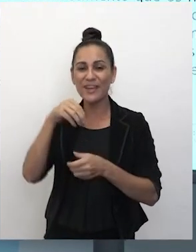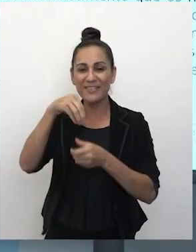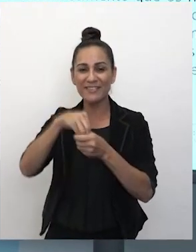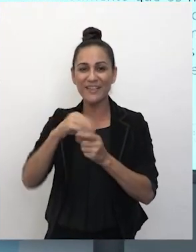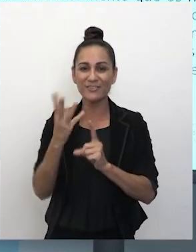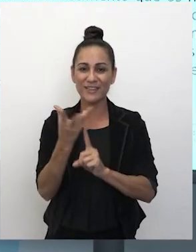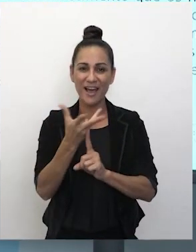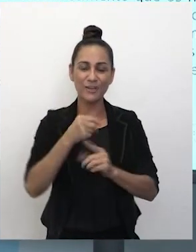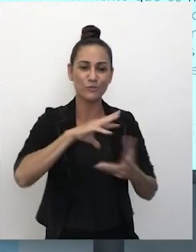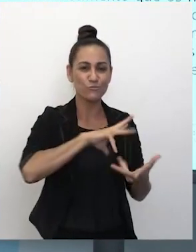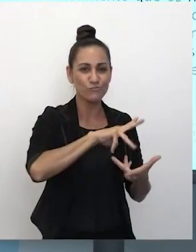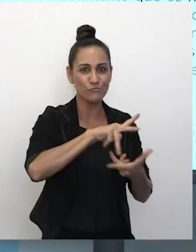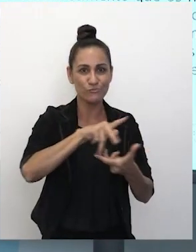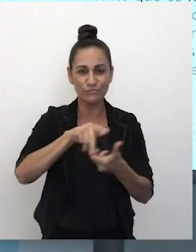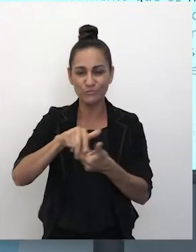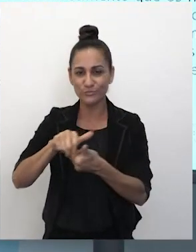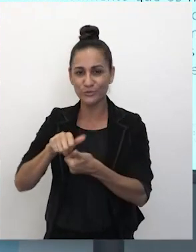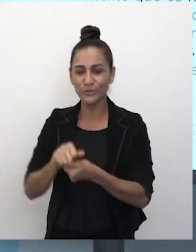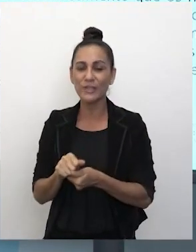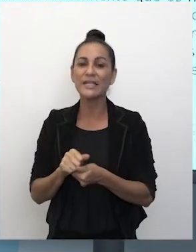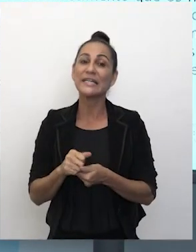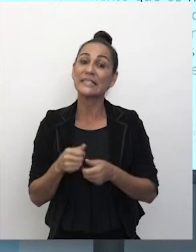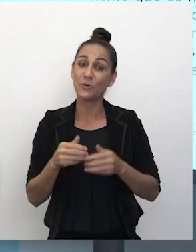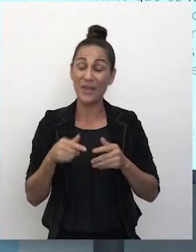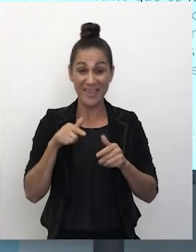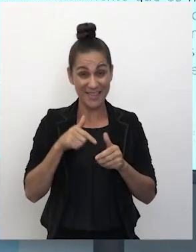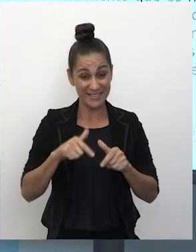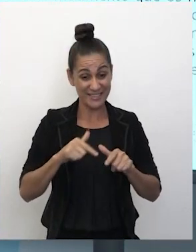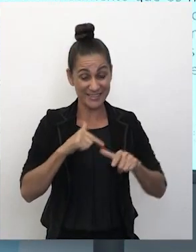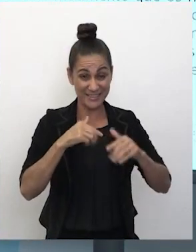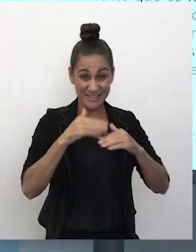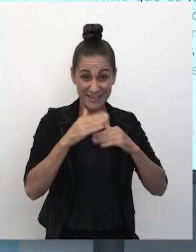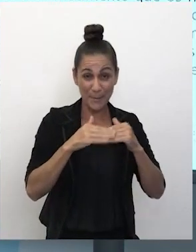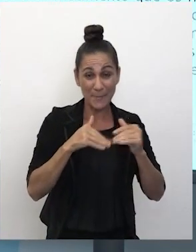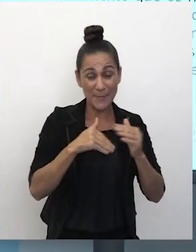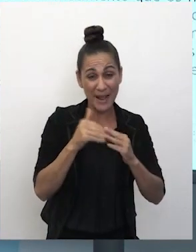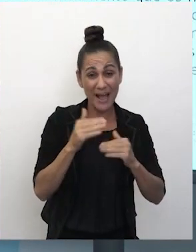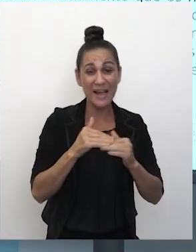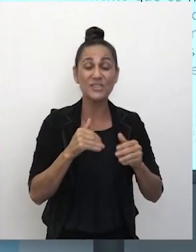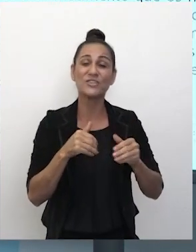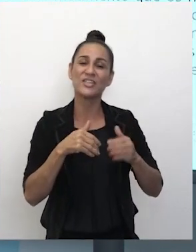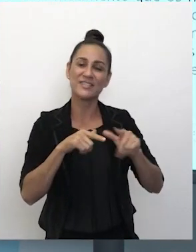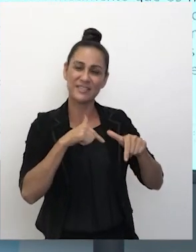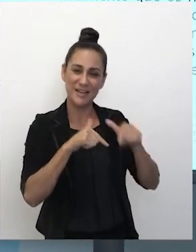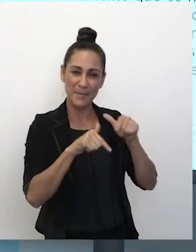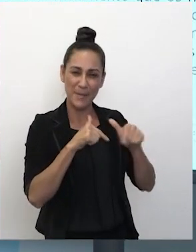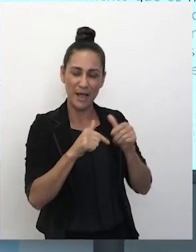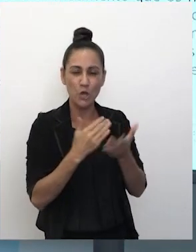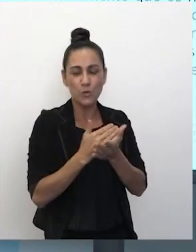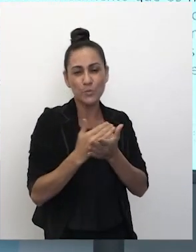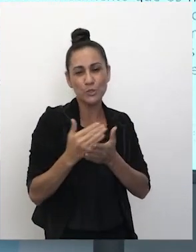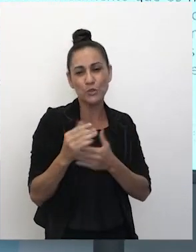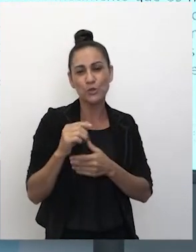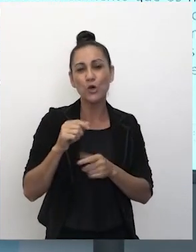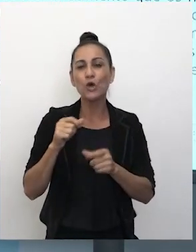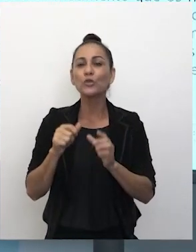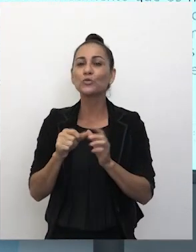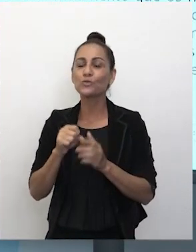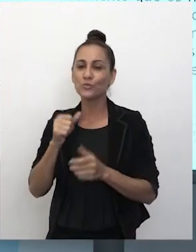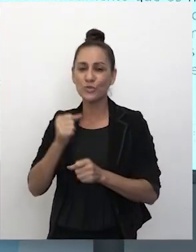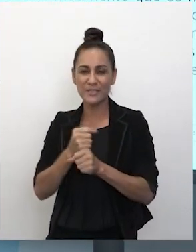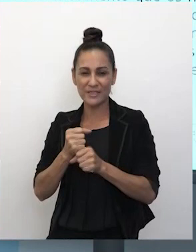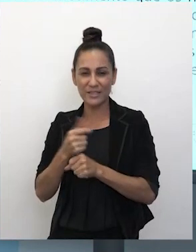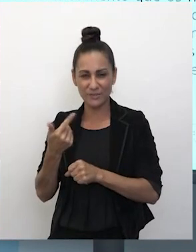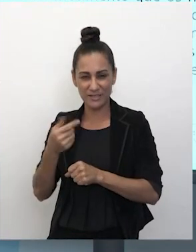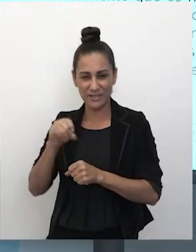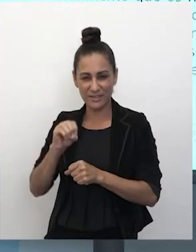no mundo inteiro. Então, esse trabalho que a Linda Nochlin começou lá nos anos 70, ele ainda se faz necessário